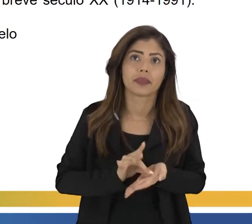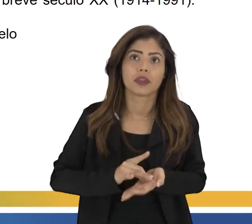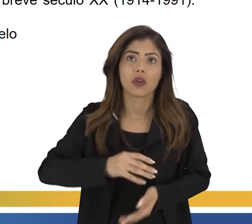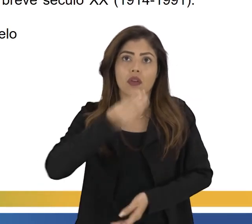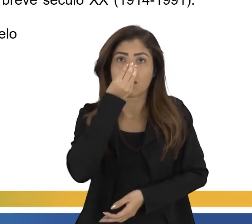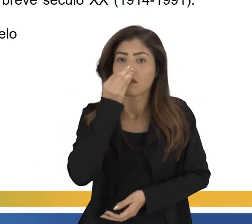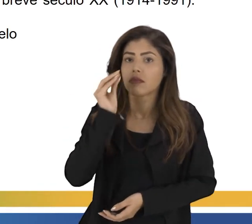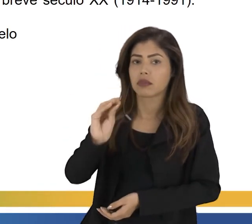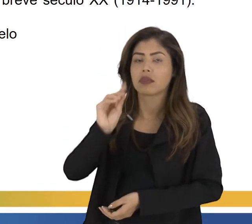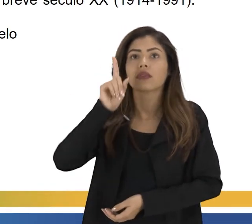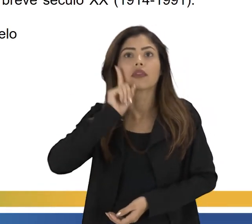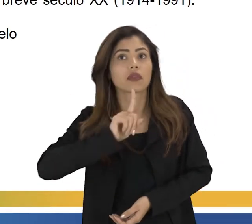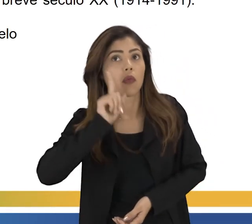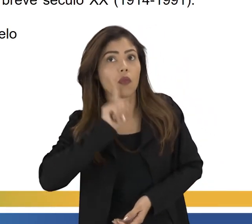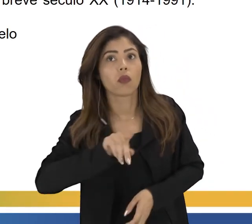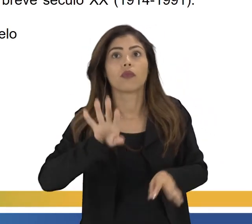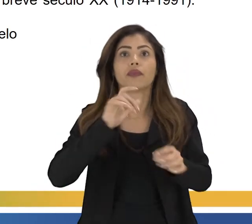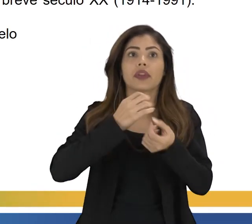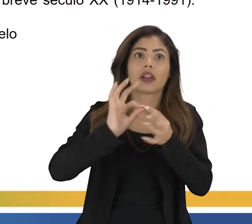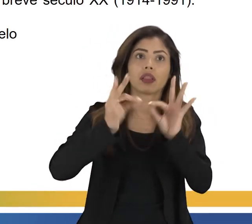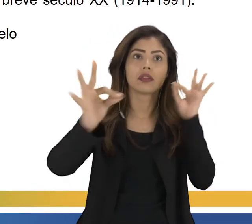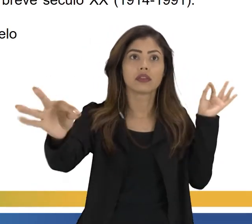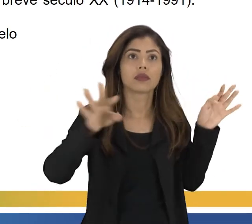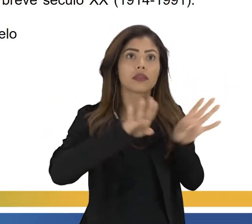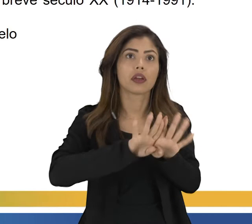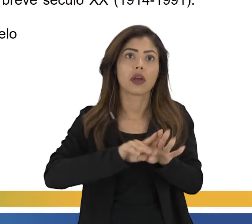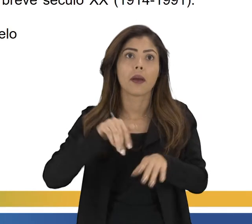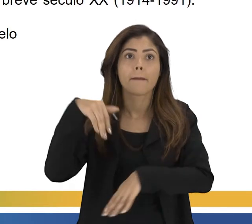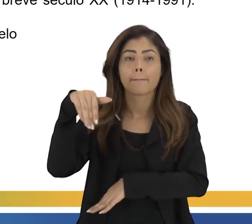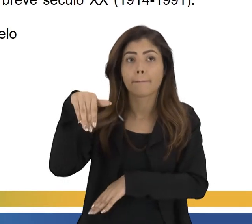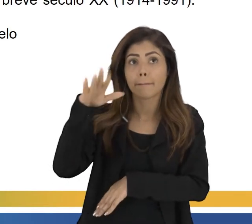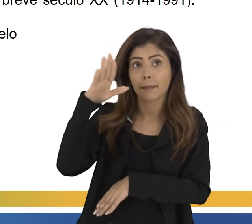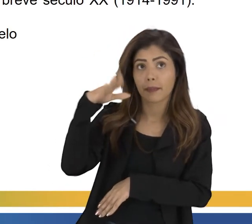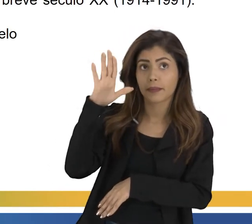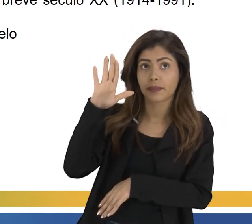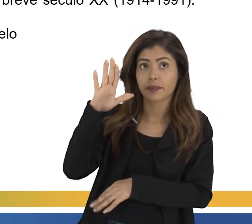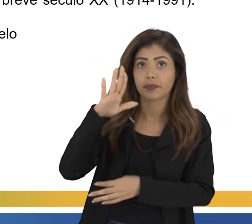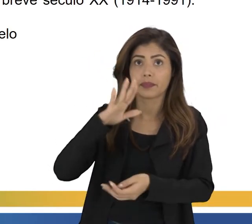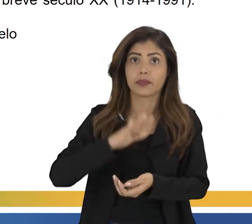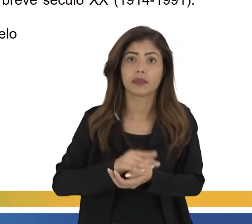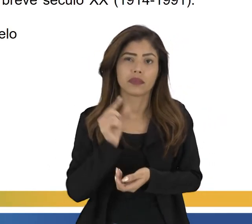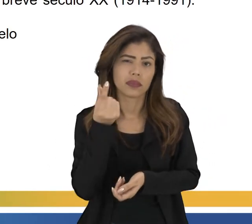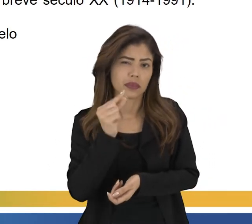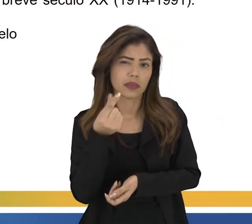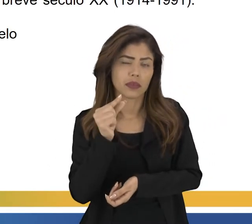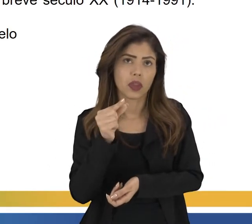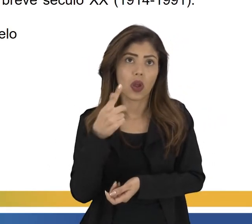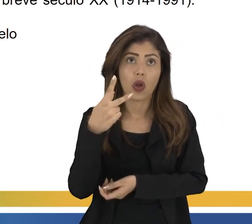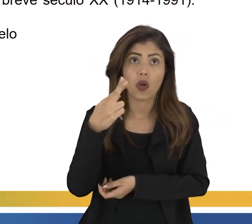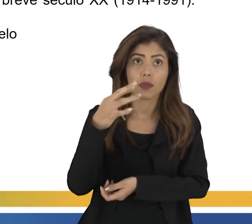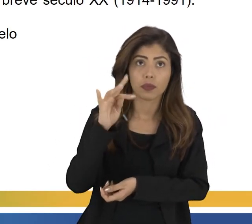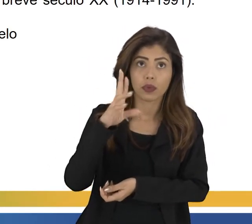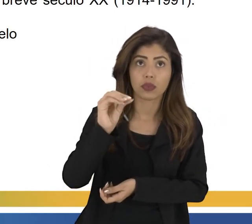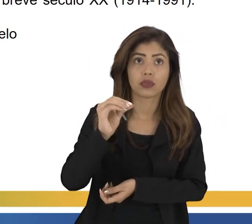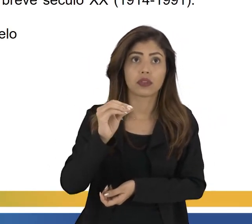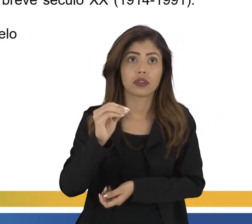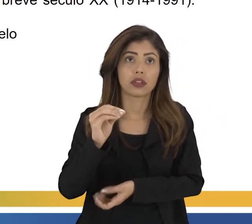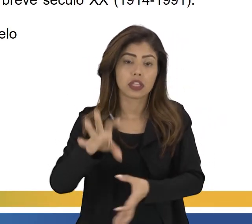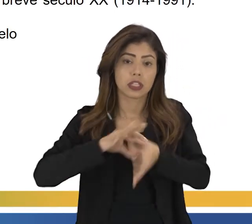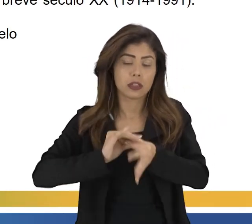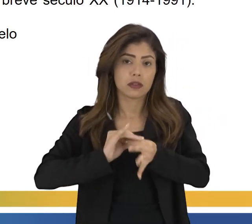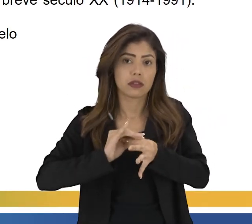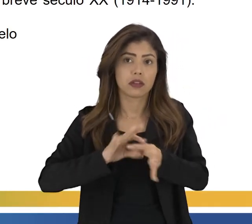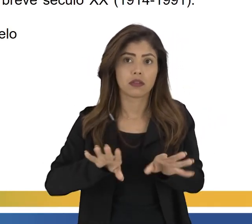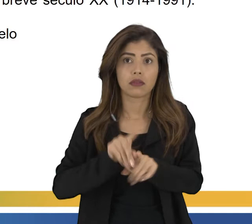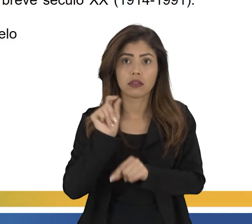mesmo os orgulhosos Estados Unidos, longe de serem um porto seguro das convulsões de